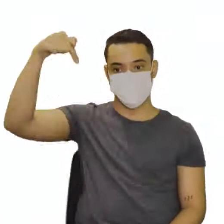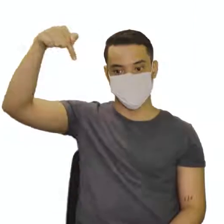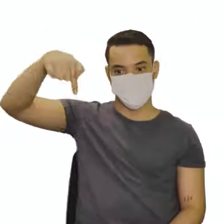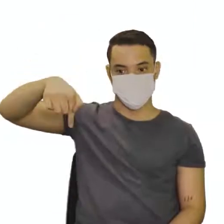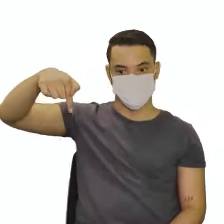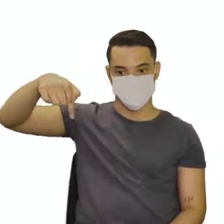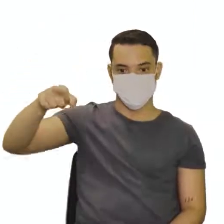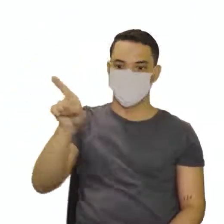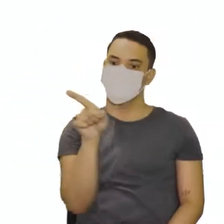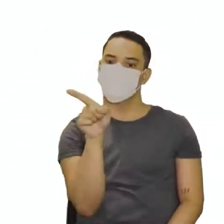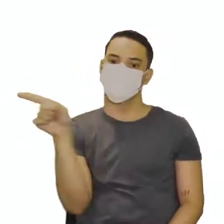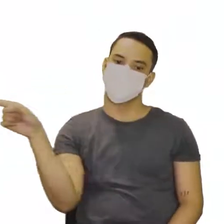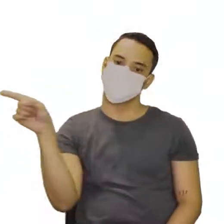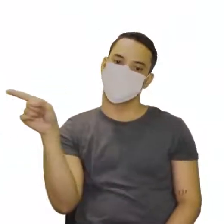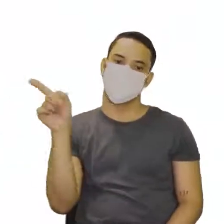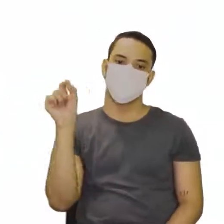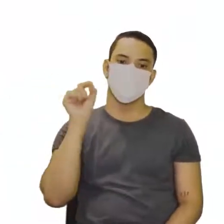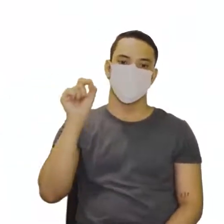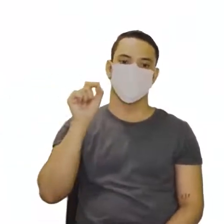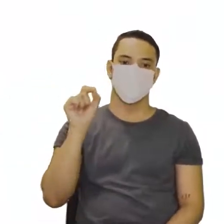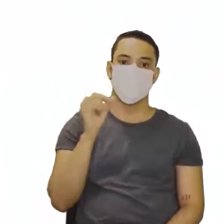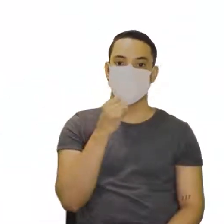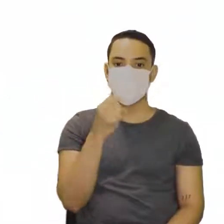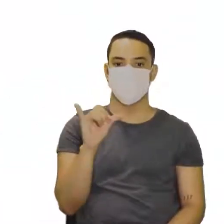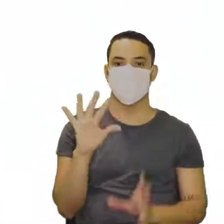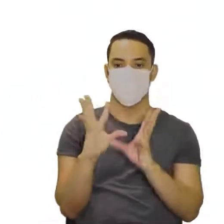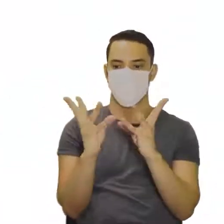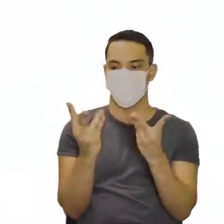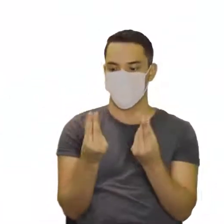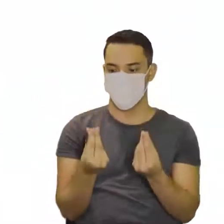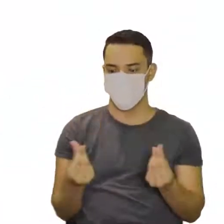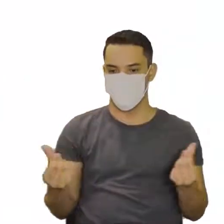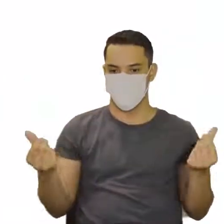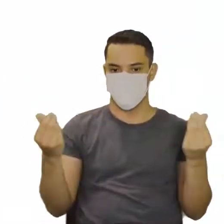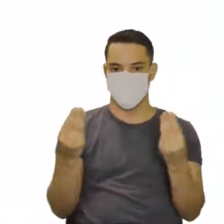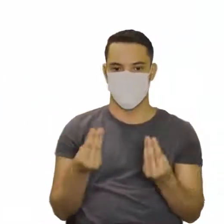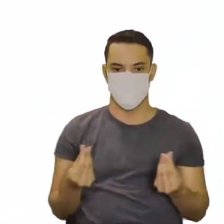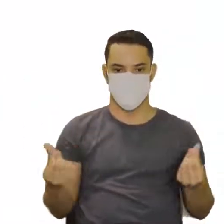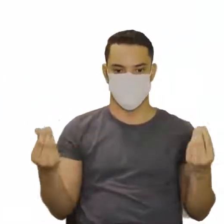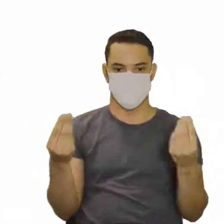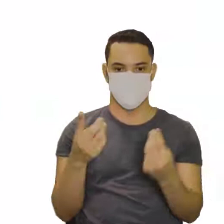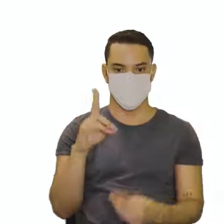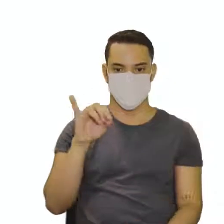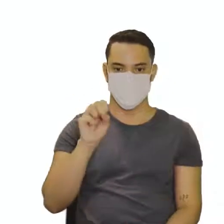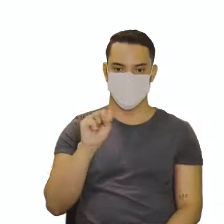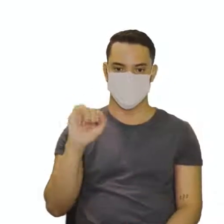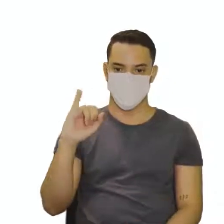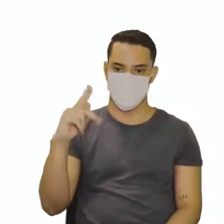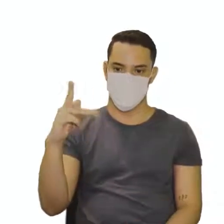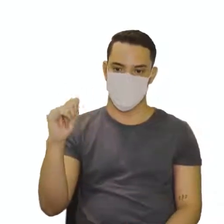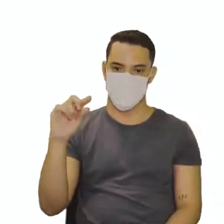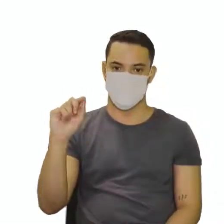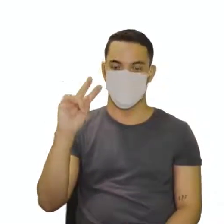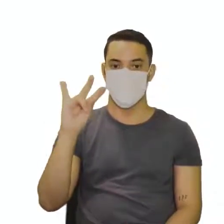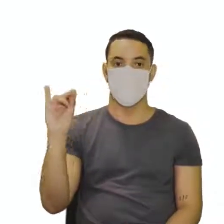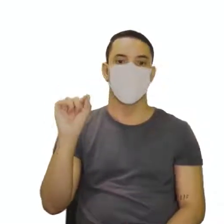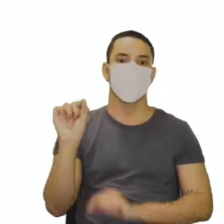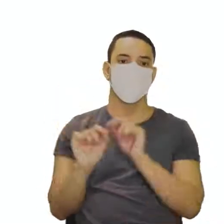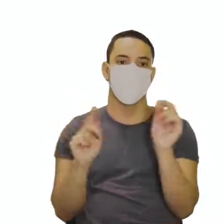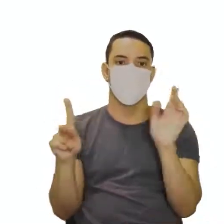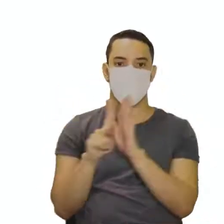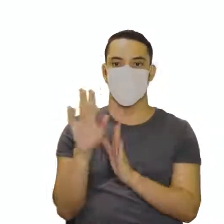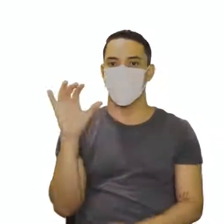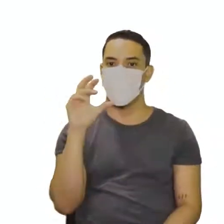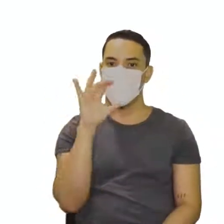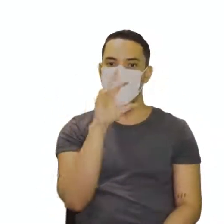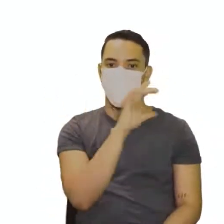nós vamos ter uma energia dissipada. O que é energia dissipada? É energia que se vai aí em forma de